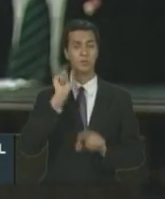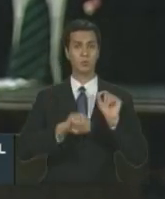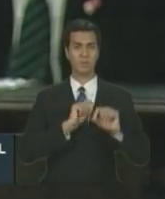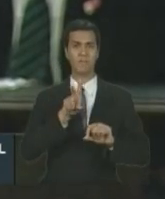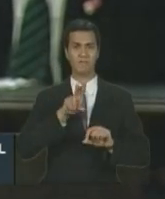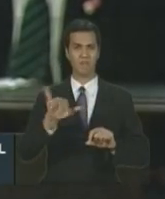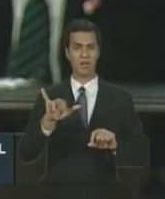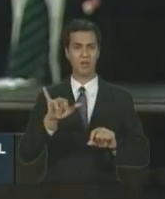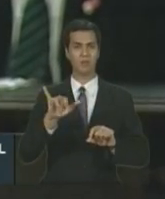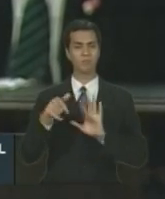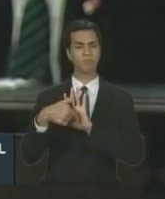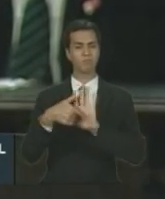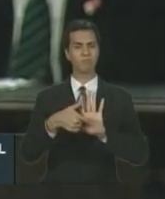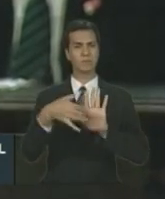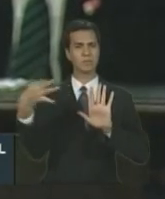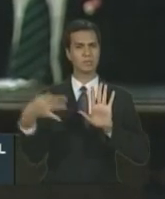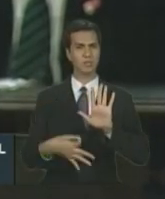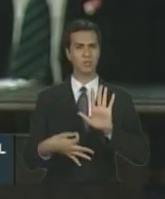violência bestial.